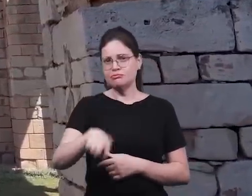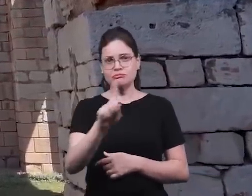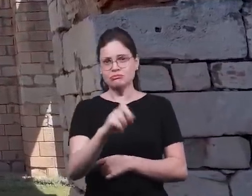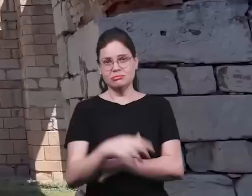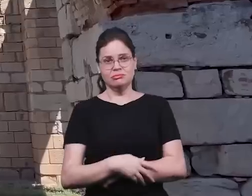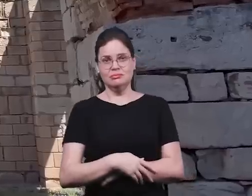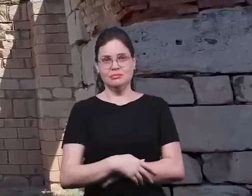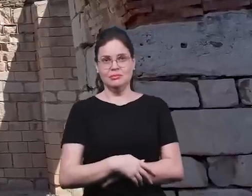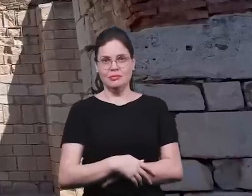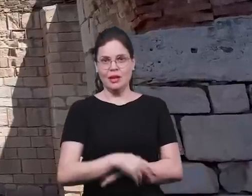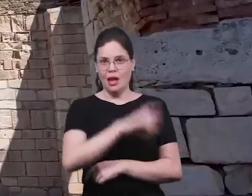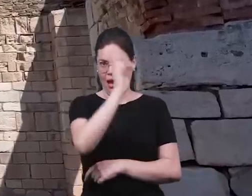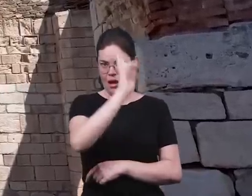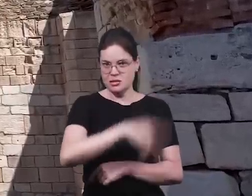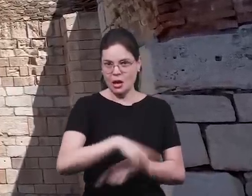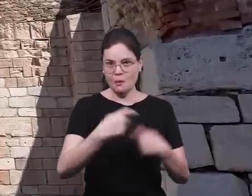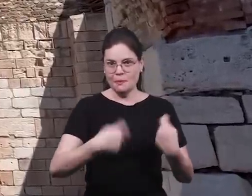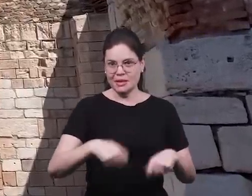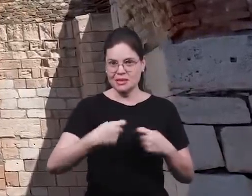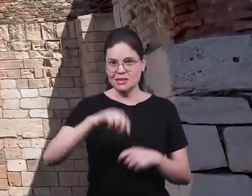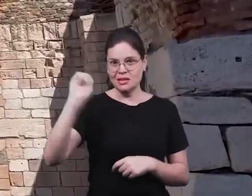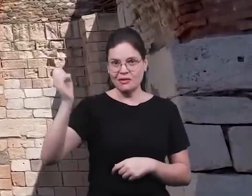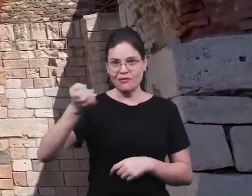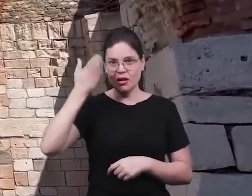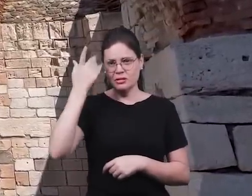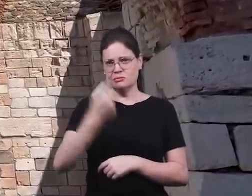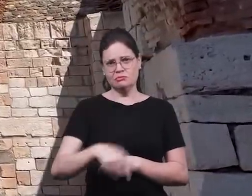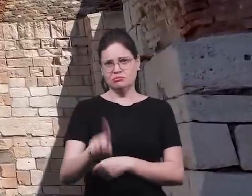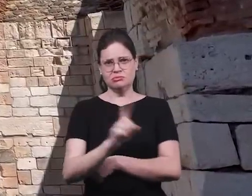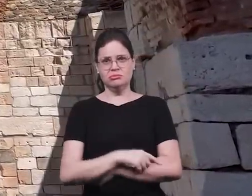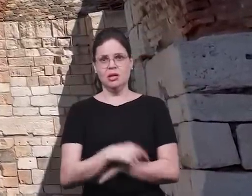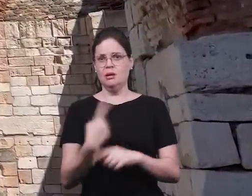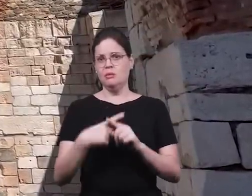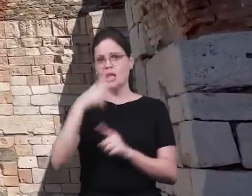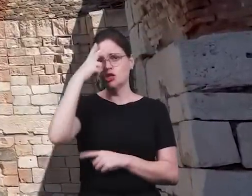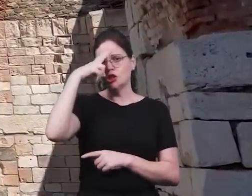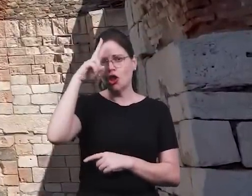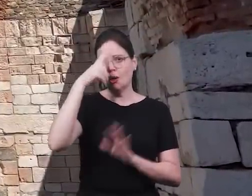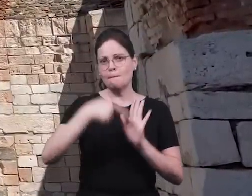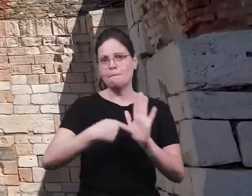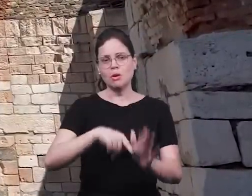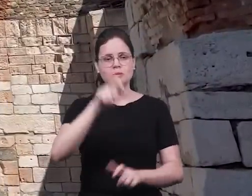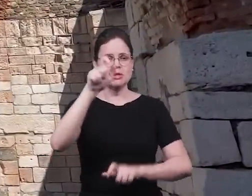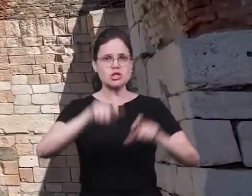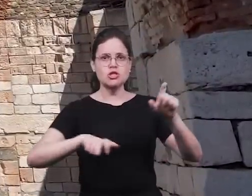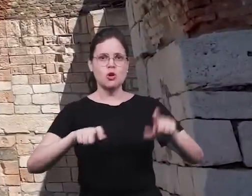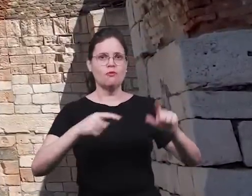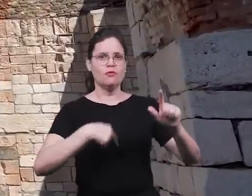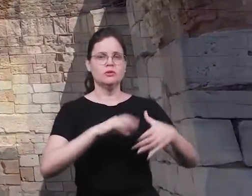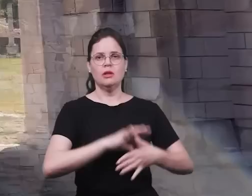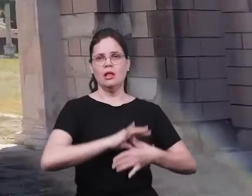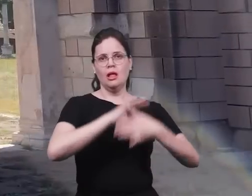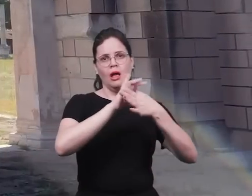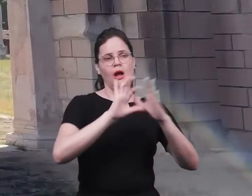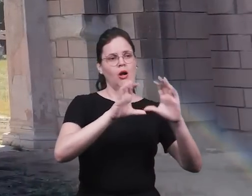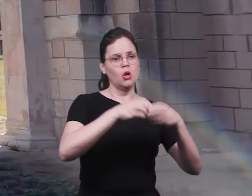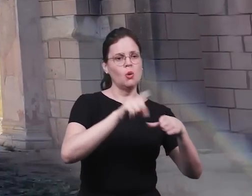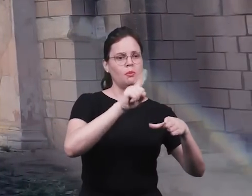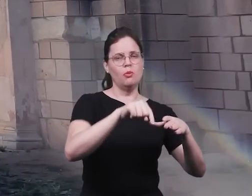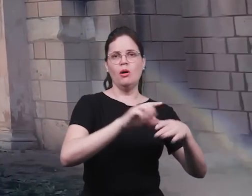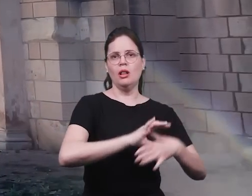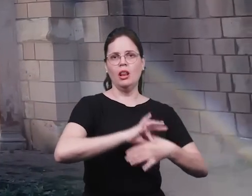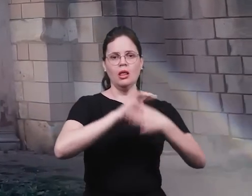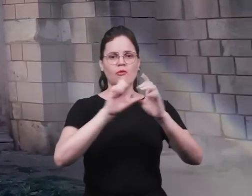histórico não precisa de revelação. O histórico é a história dos homens, fulano aqui, os patristas, Beltrano foi